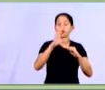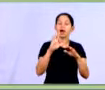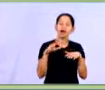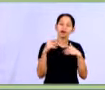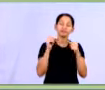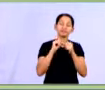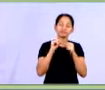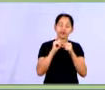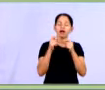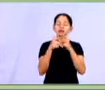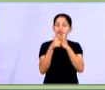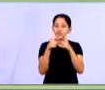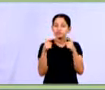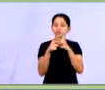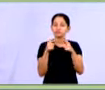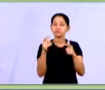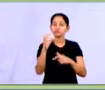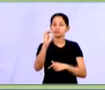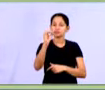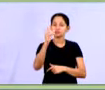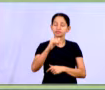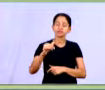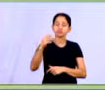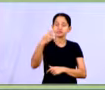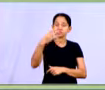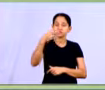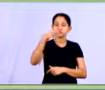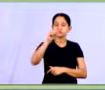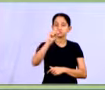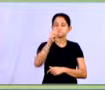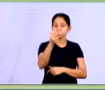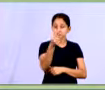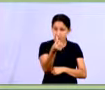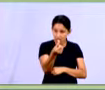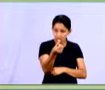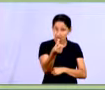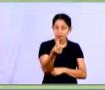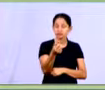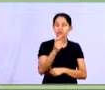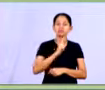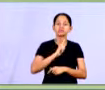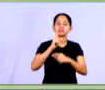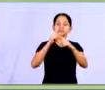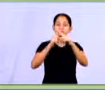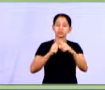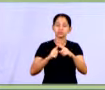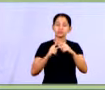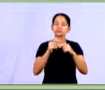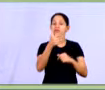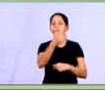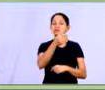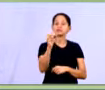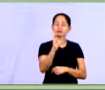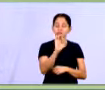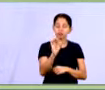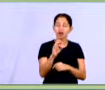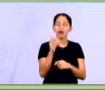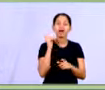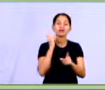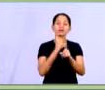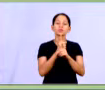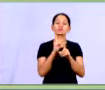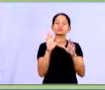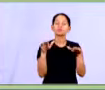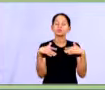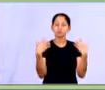essa divisão também, que vai dar 0,386, né, professora? E aí a gente multiplica pelo fator 100 e a gente encontra